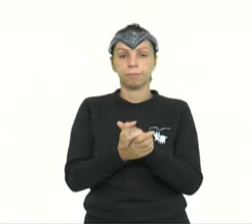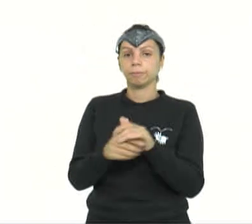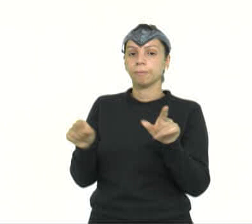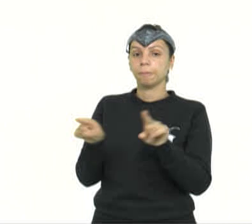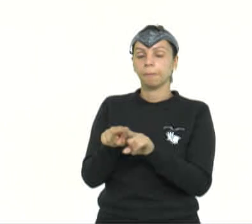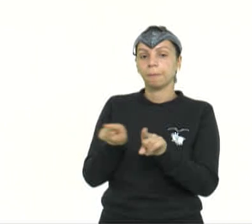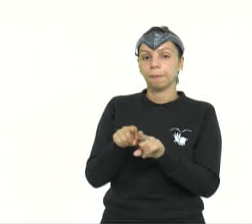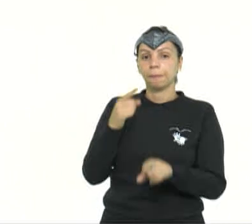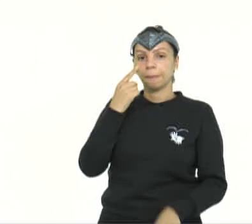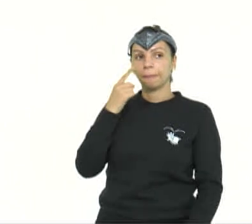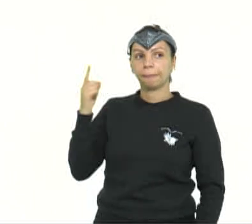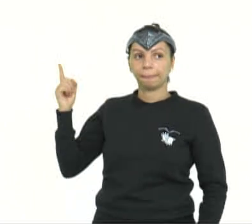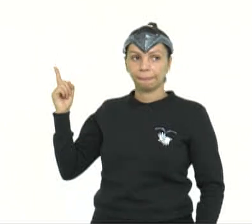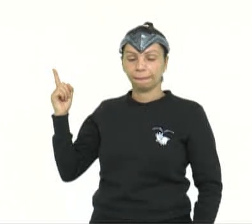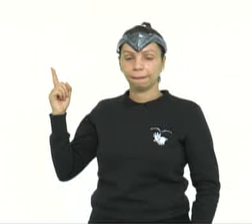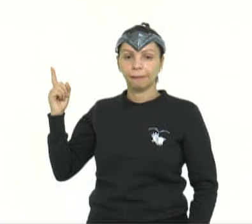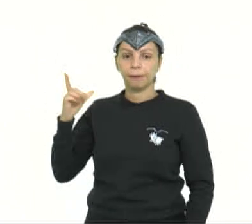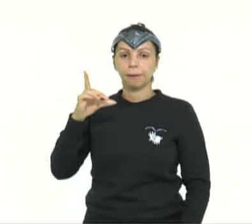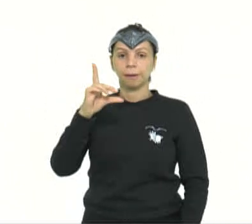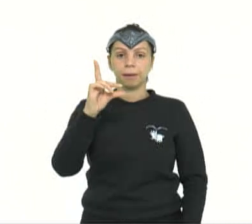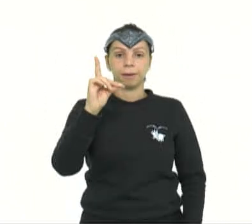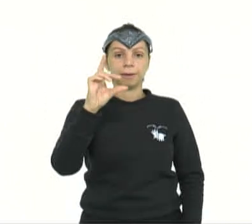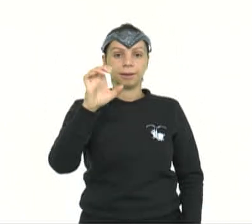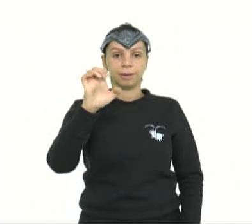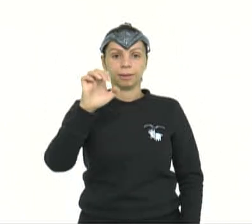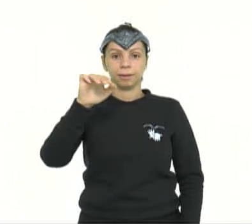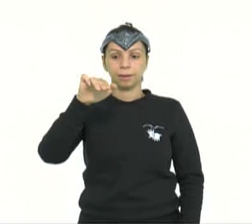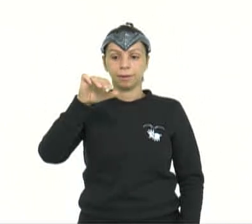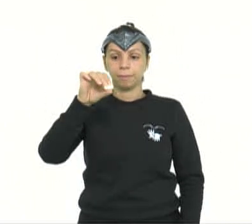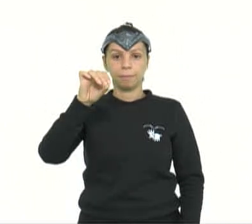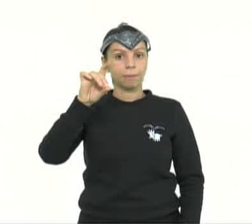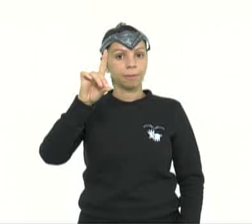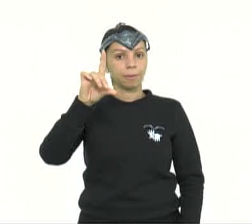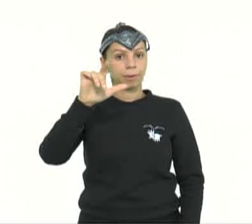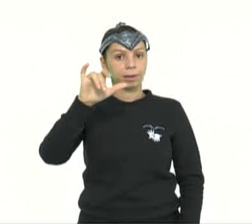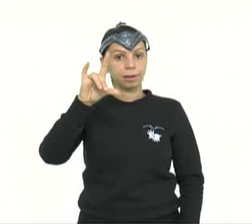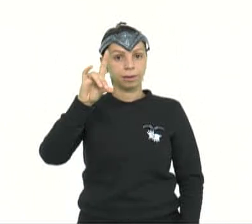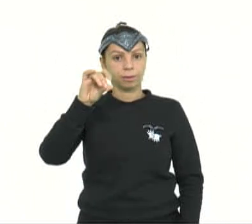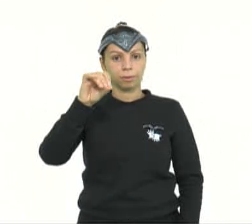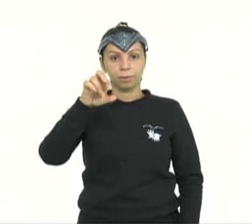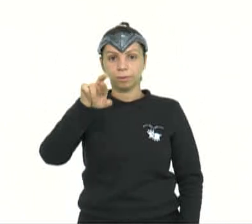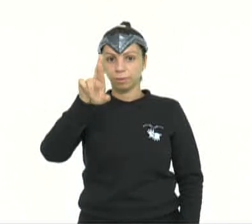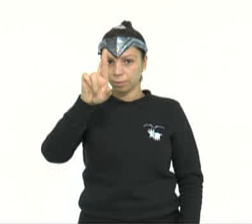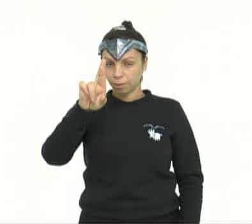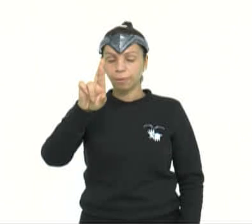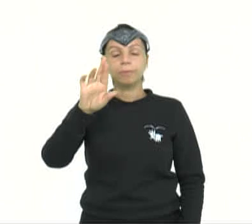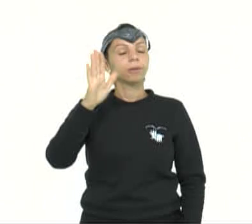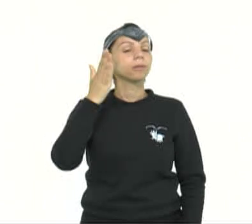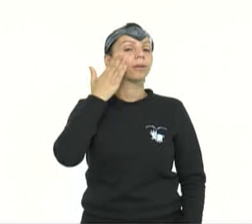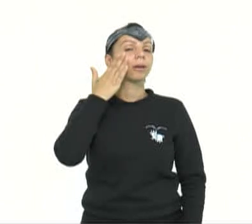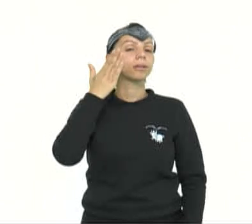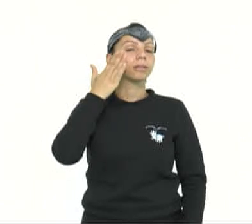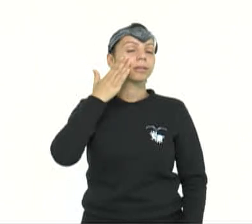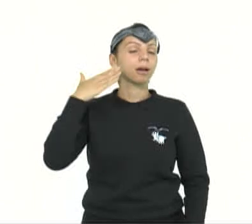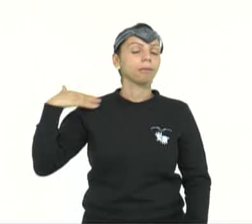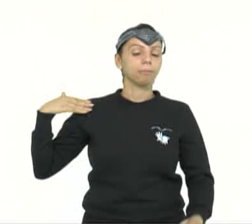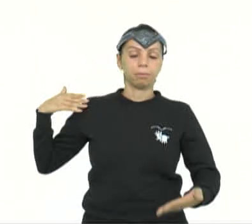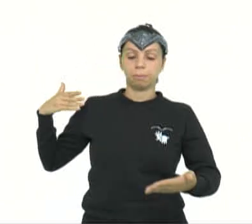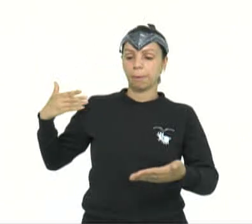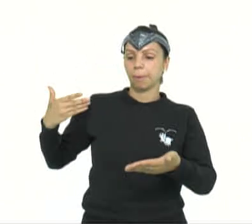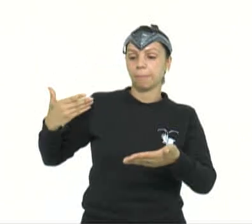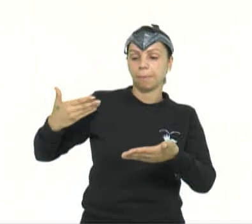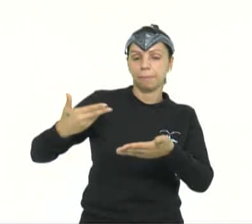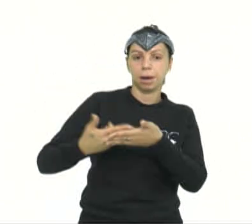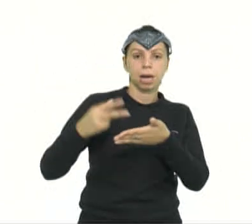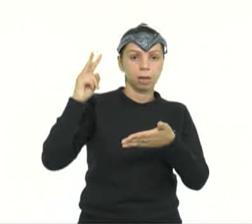com o Daredevil, o Demolidor. A gente sabe de toda a história dele, se